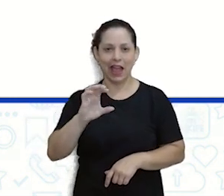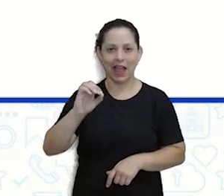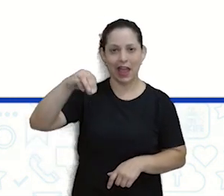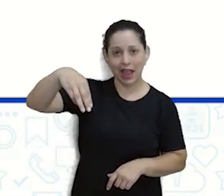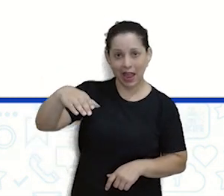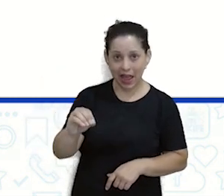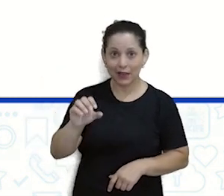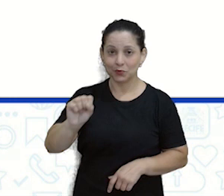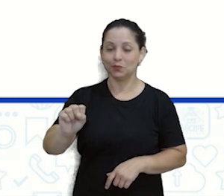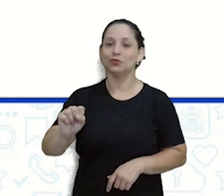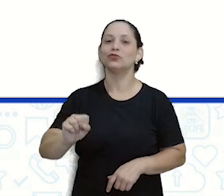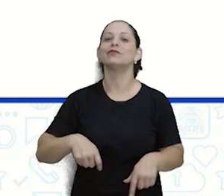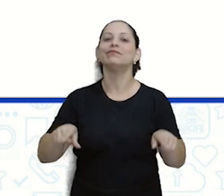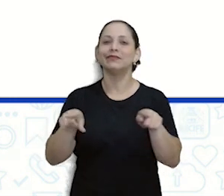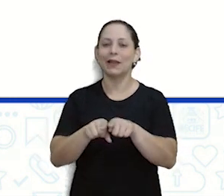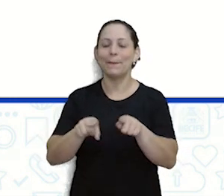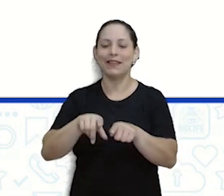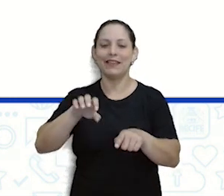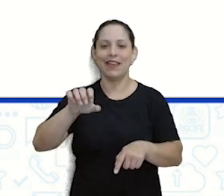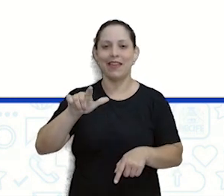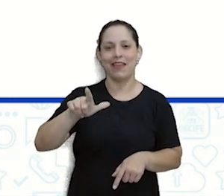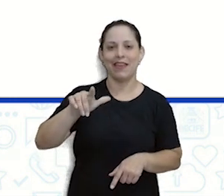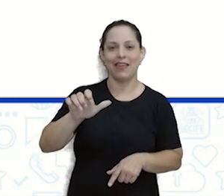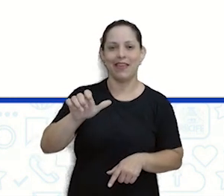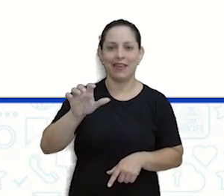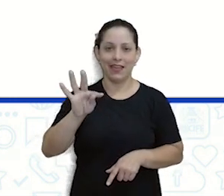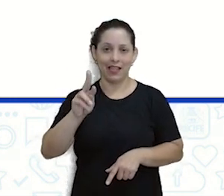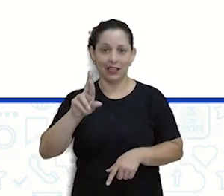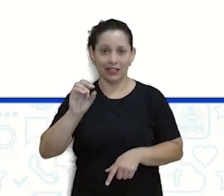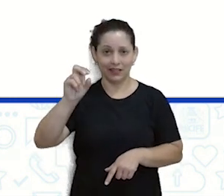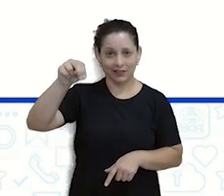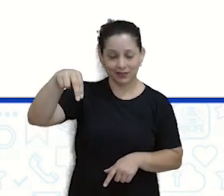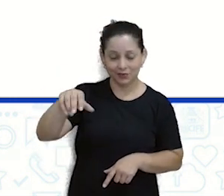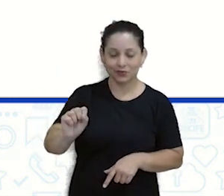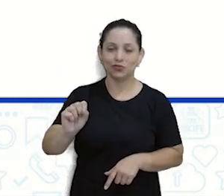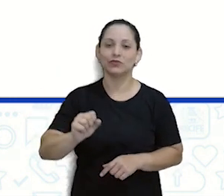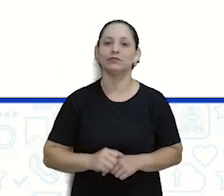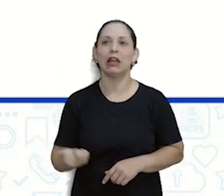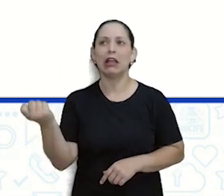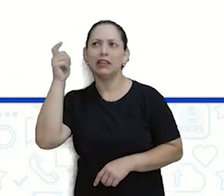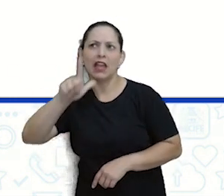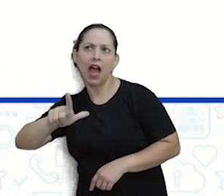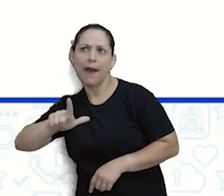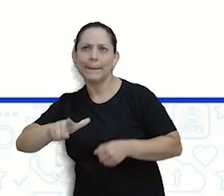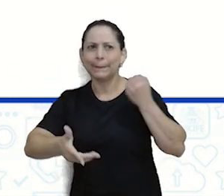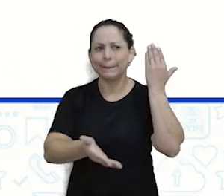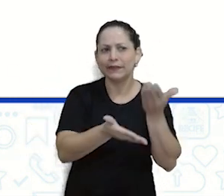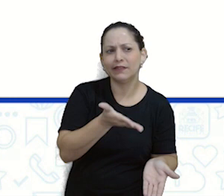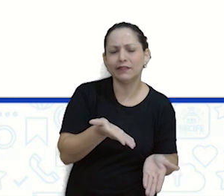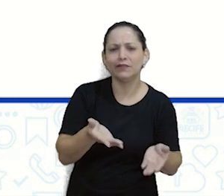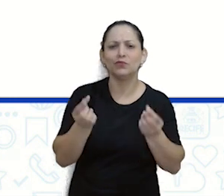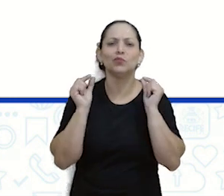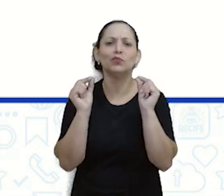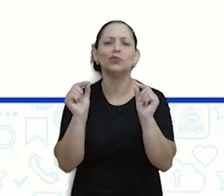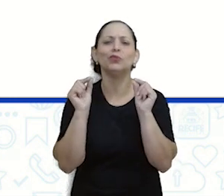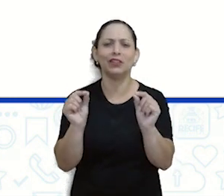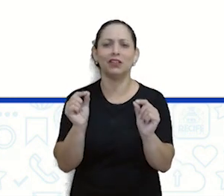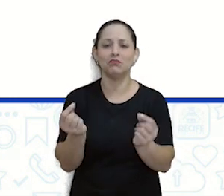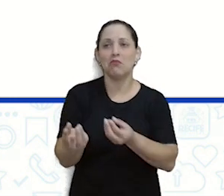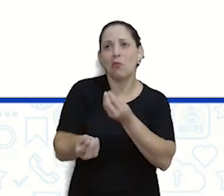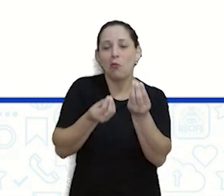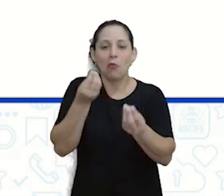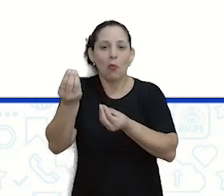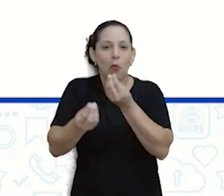esse compartilhamento de elétrons, né, ou o ganho ou a perda. Então, a gente vai aprender que tipos de ligações